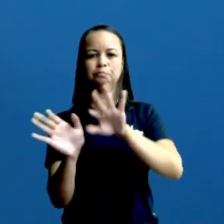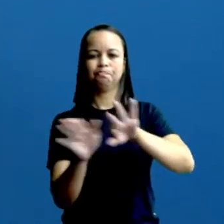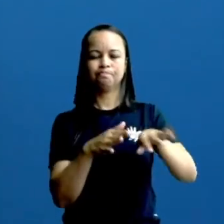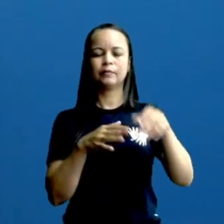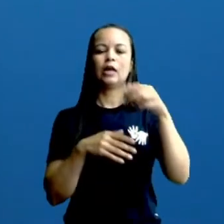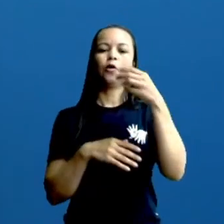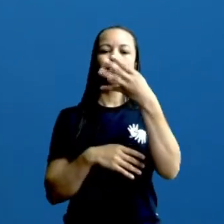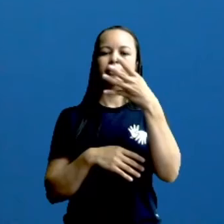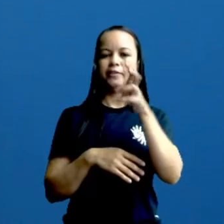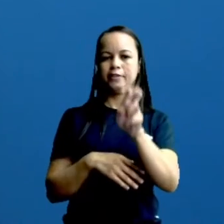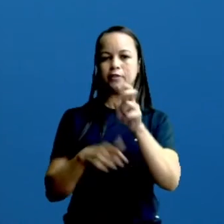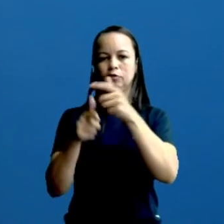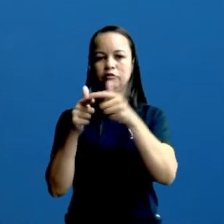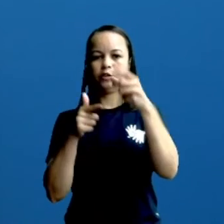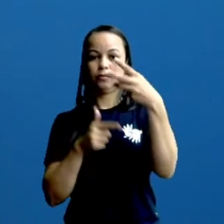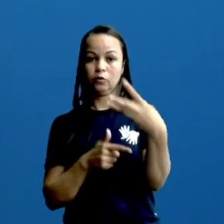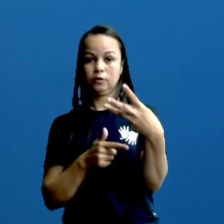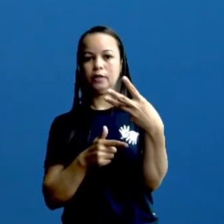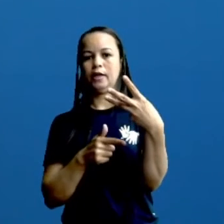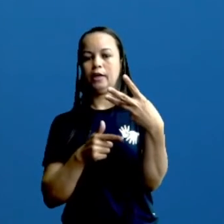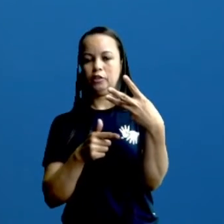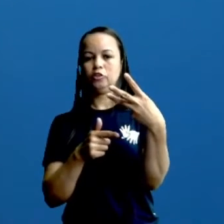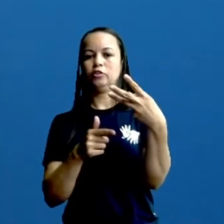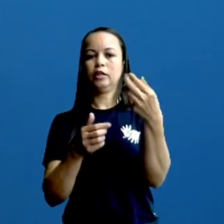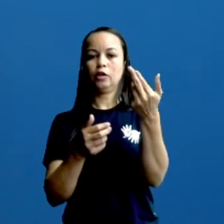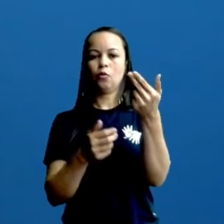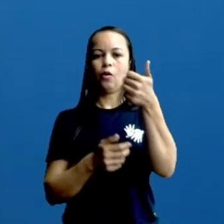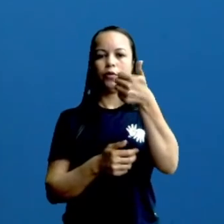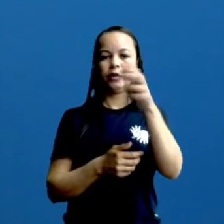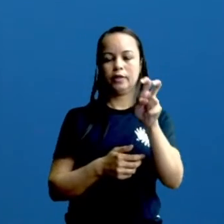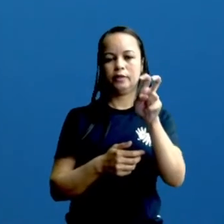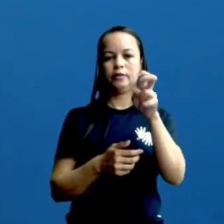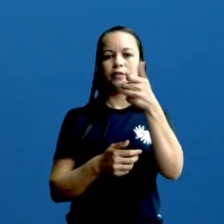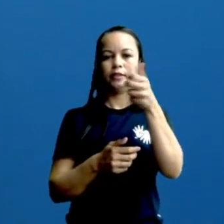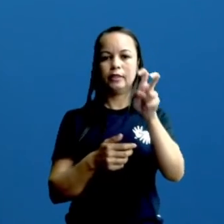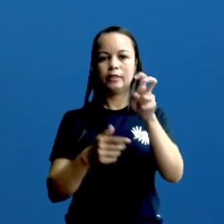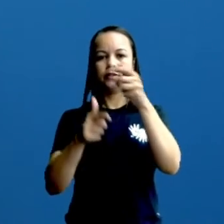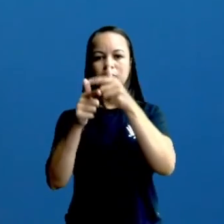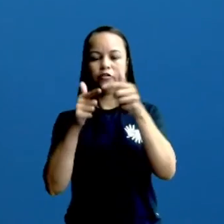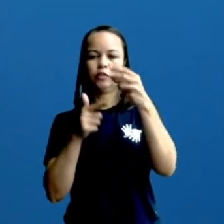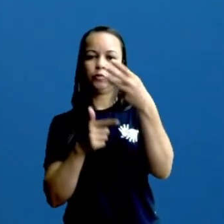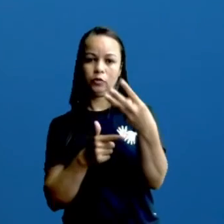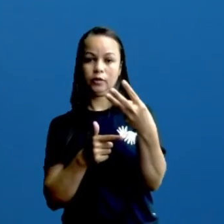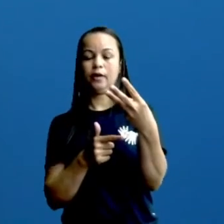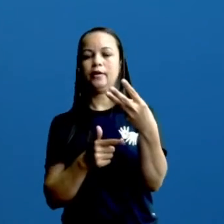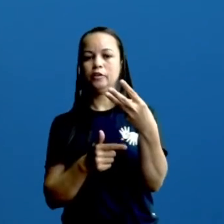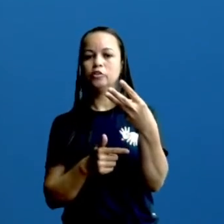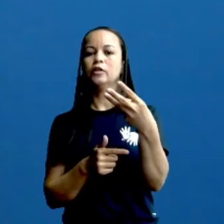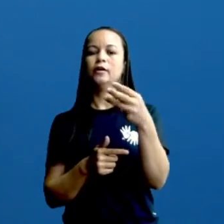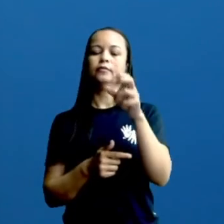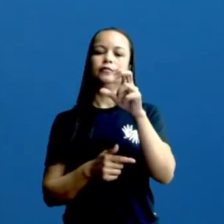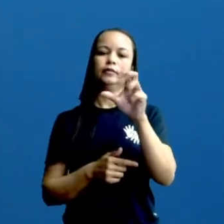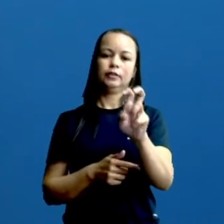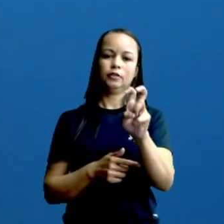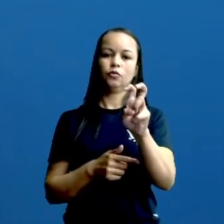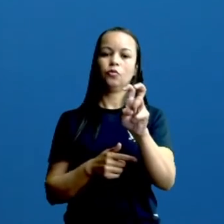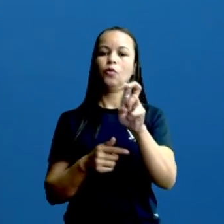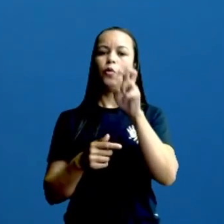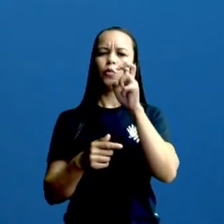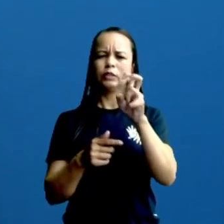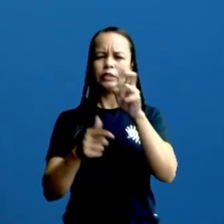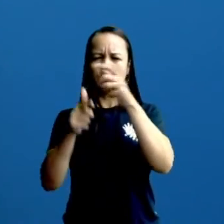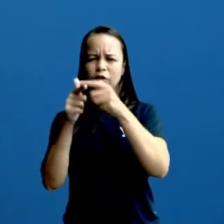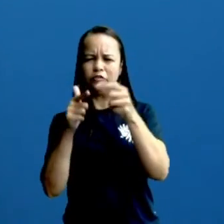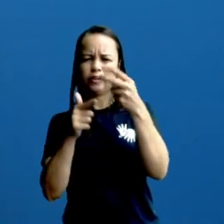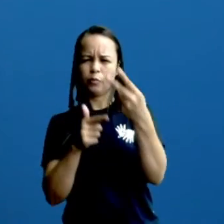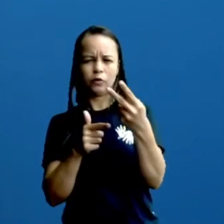2. Vamos tentar por 3. Dá para dividir, deu 15. O 15 também é divisível por 3, dá 5. O